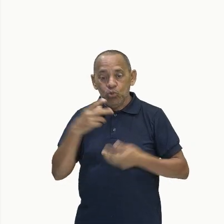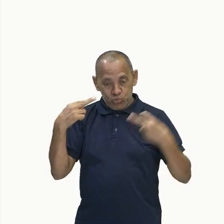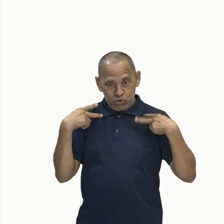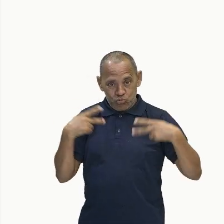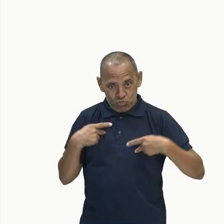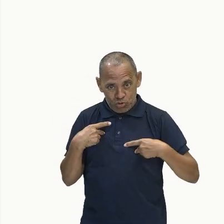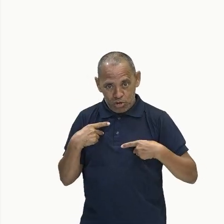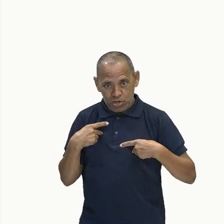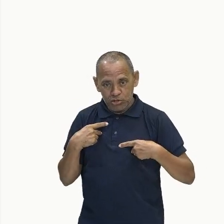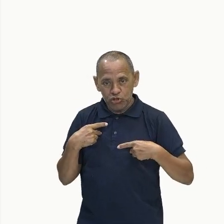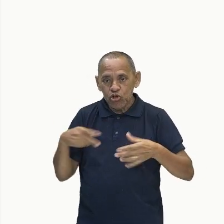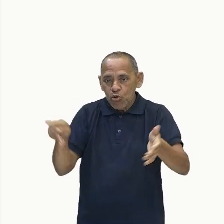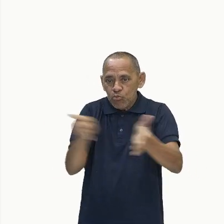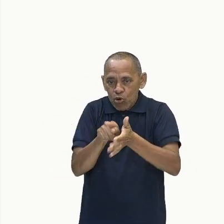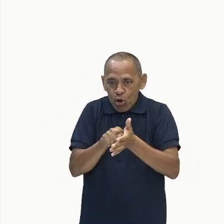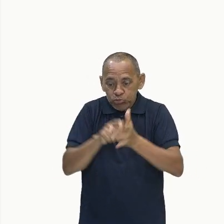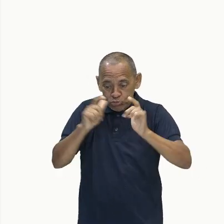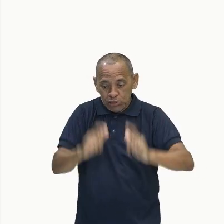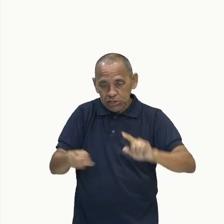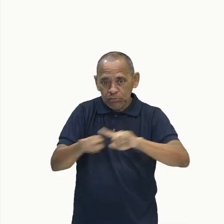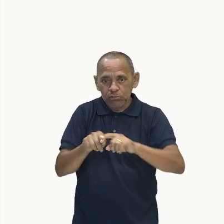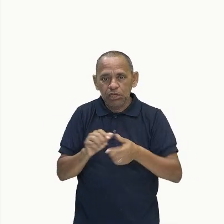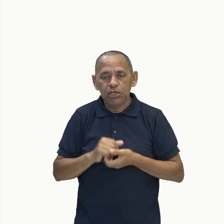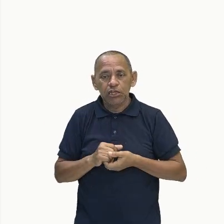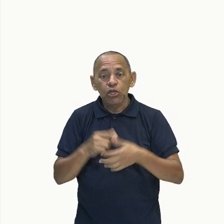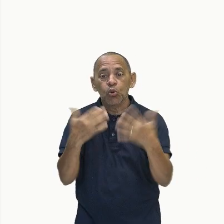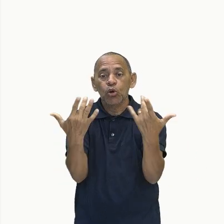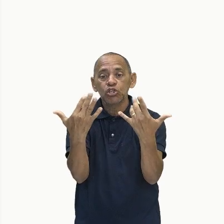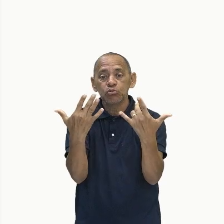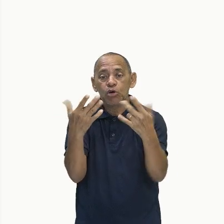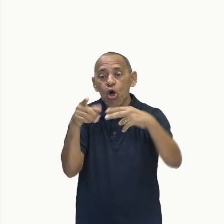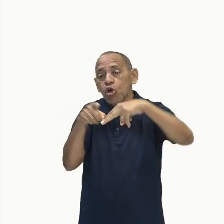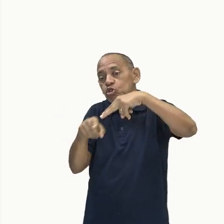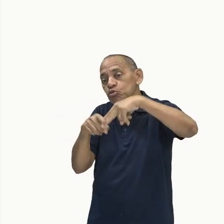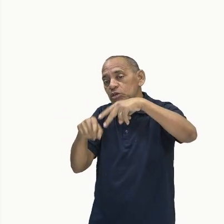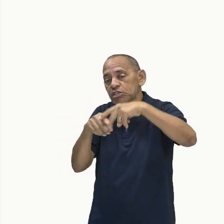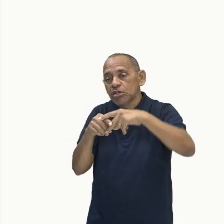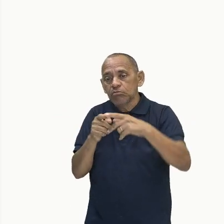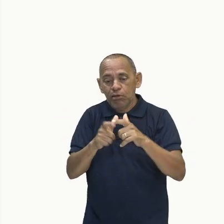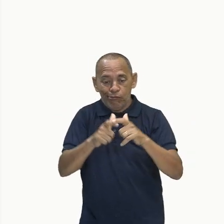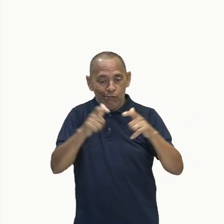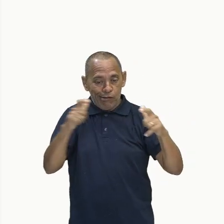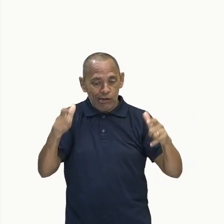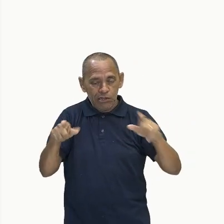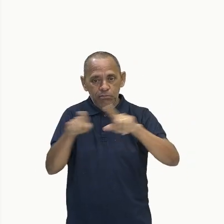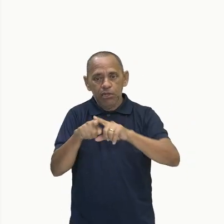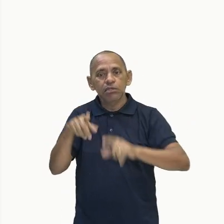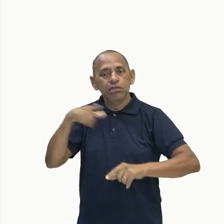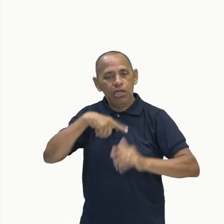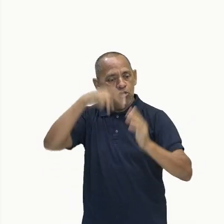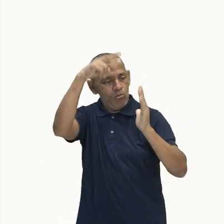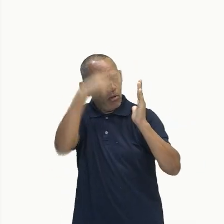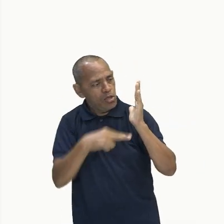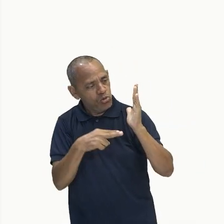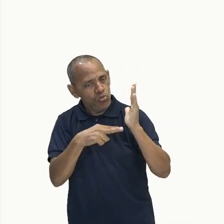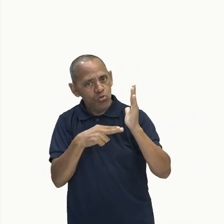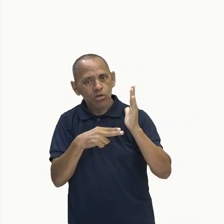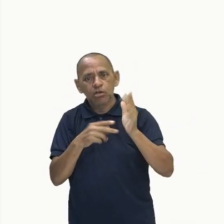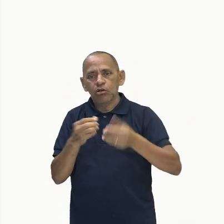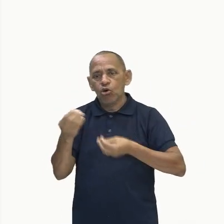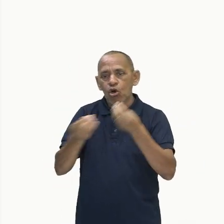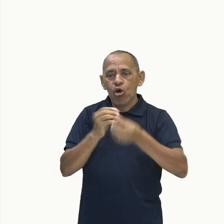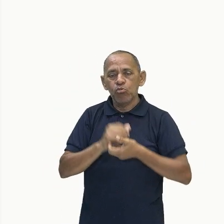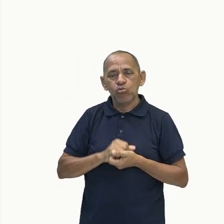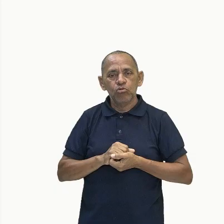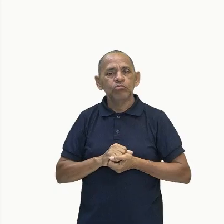terra, desproporcional esse pé e essa mão, mas que tem toda essa leitura. E, além disso, como é uma obra de arte, é uma